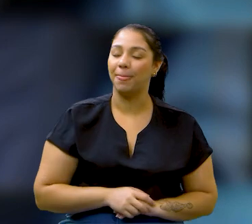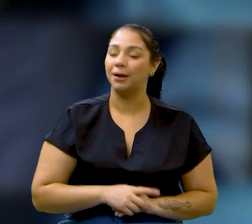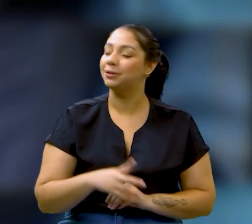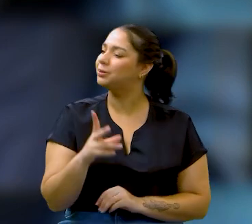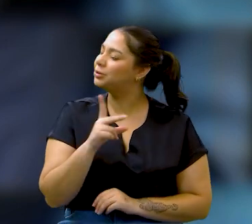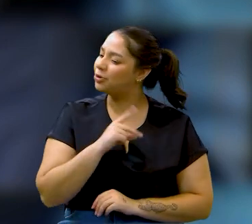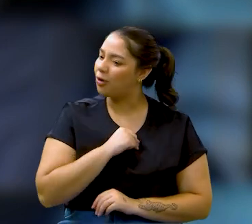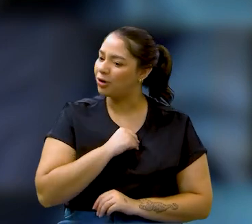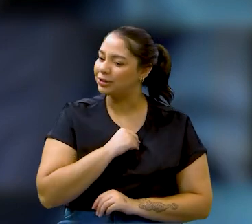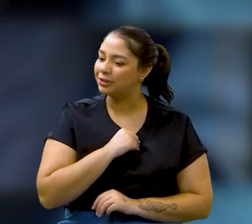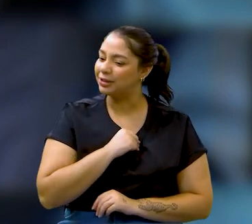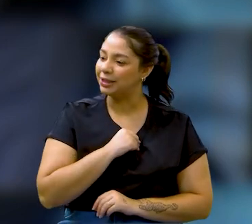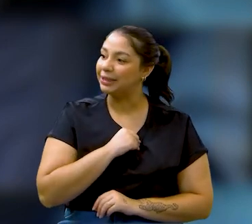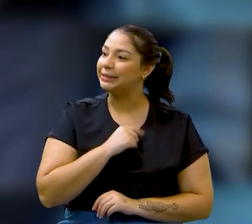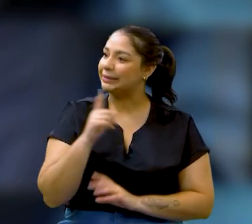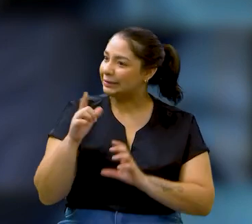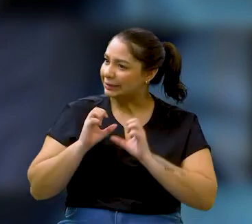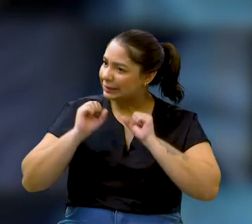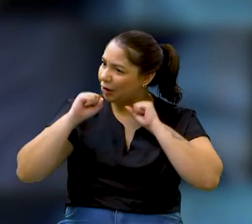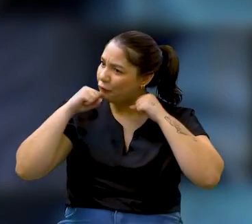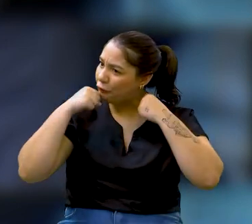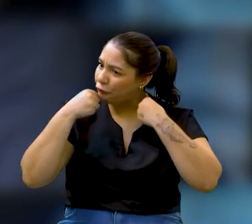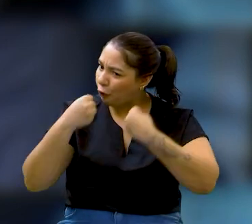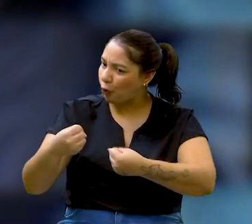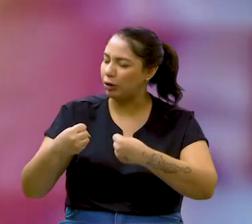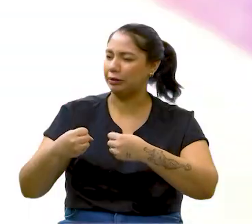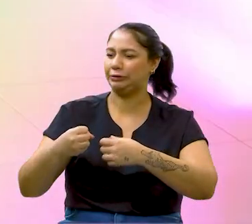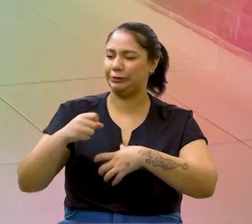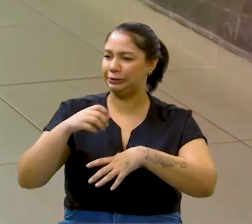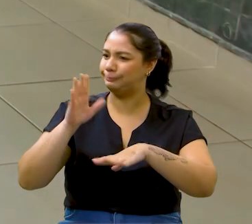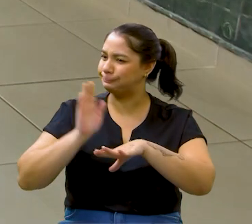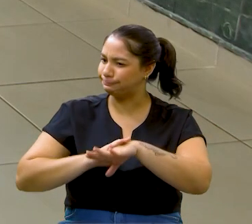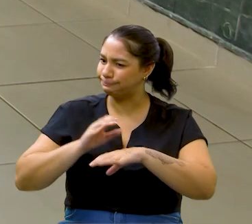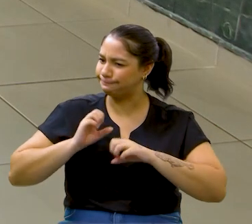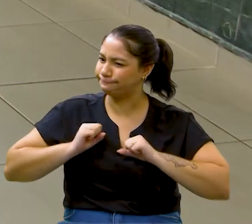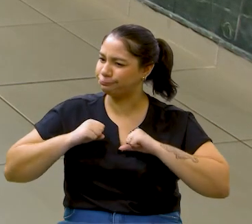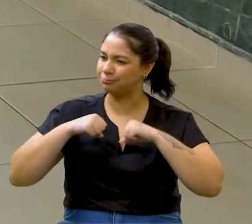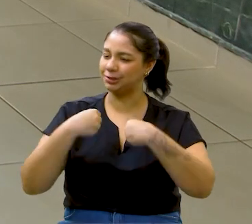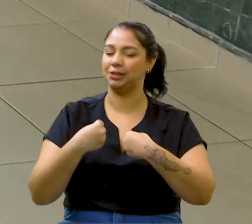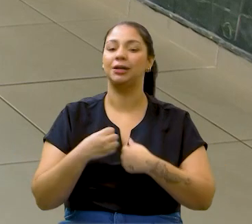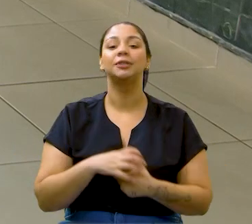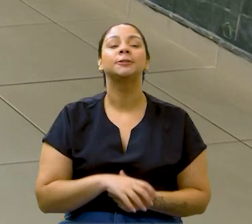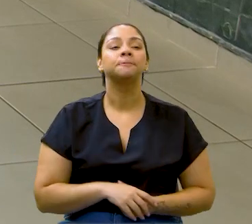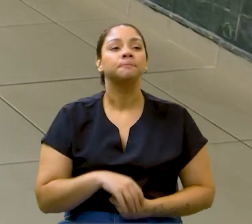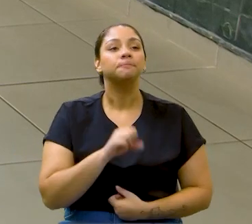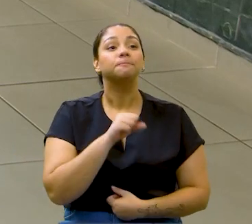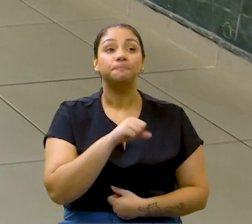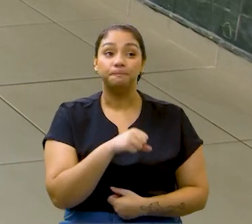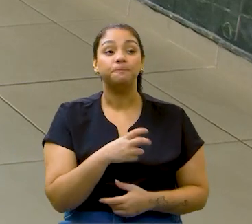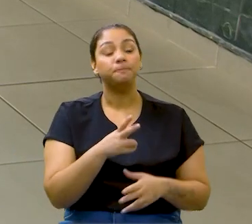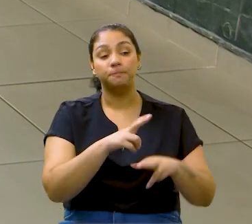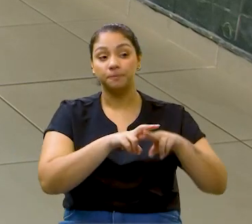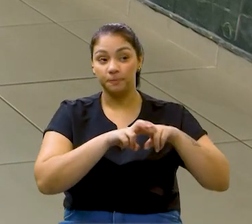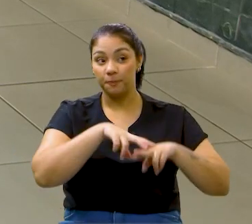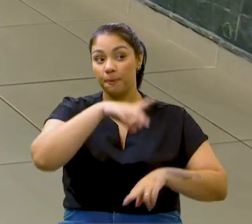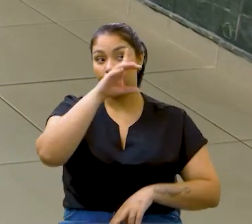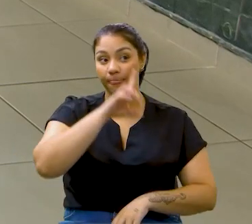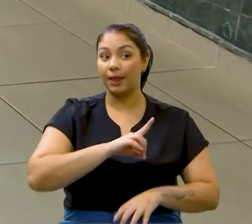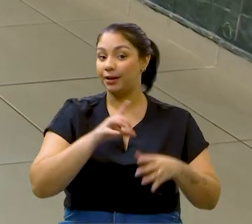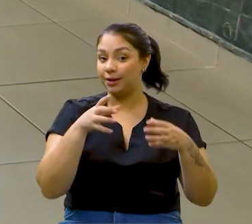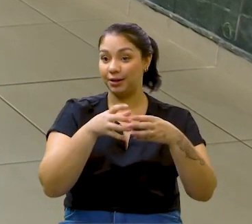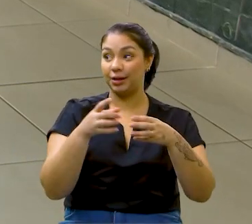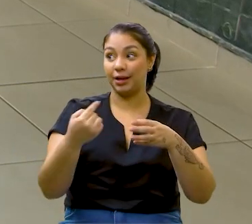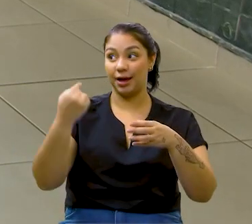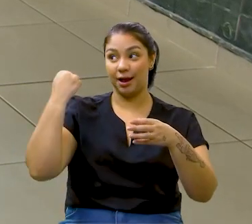Nossa, foi ali na força, na raça, né? Foi por isso que, assim, a nossa diretoria